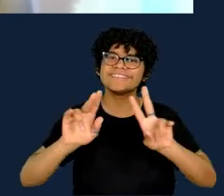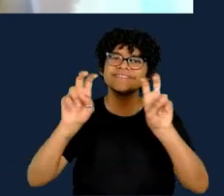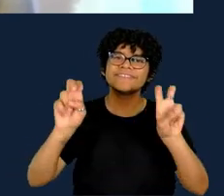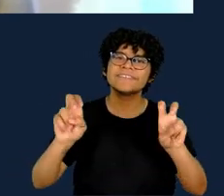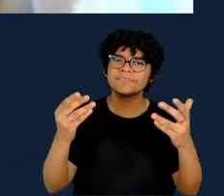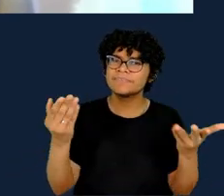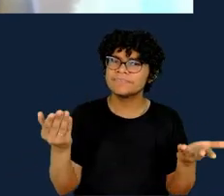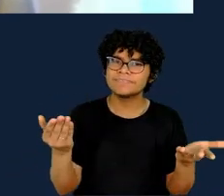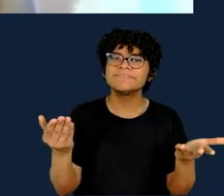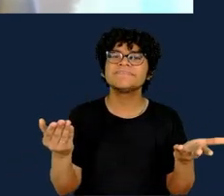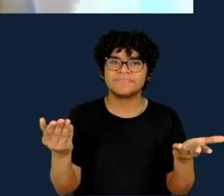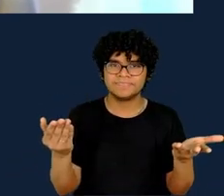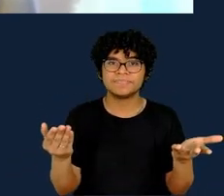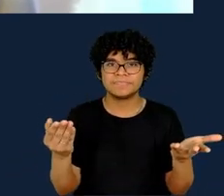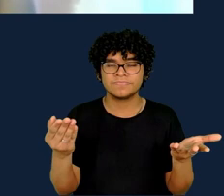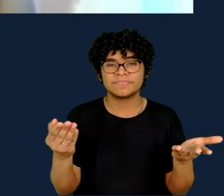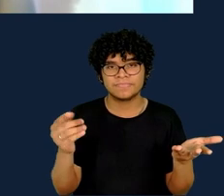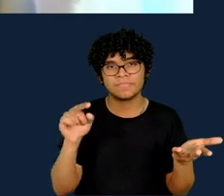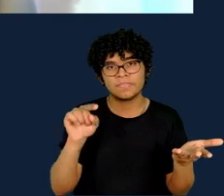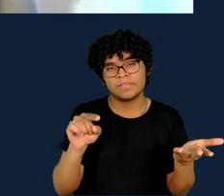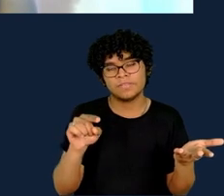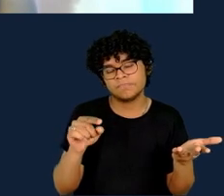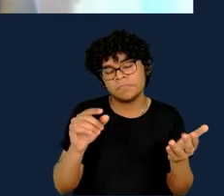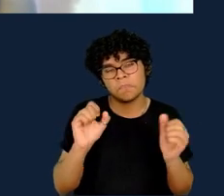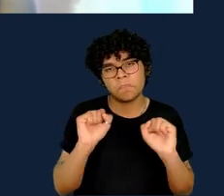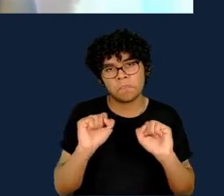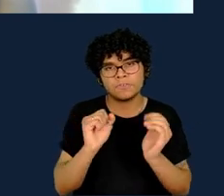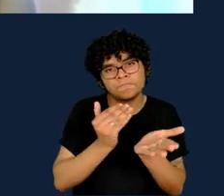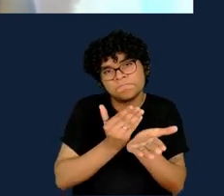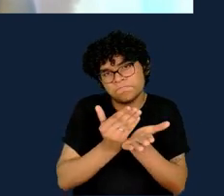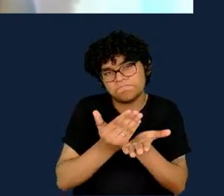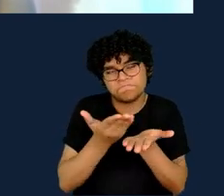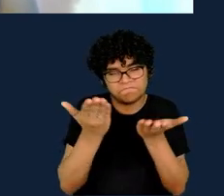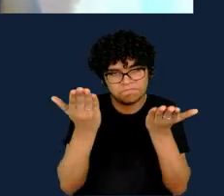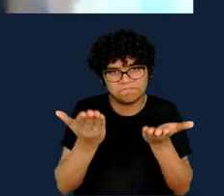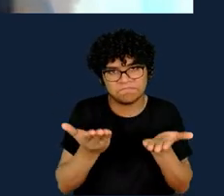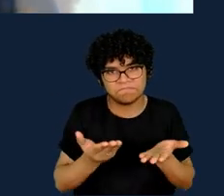que eu deixo aqui para você, mas, por favor, introduza o seu trabalho.